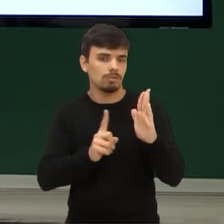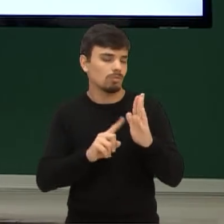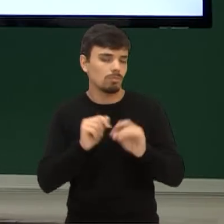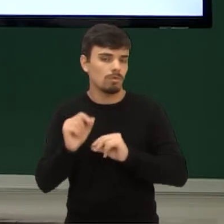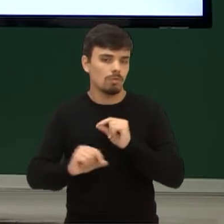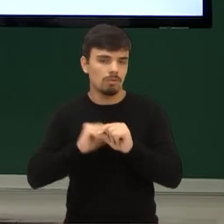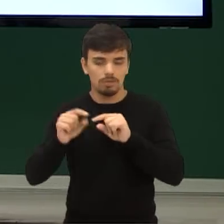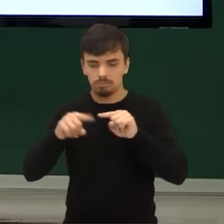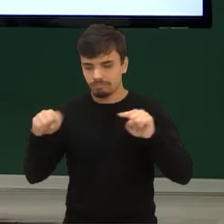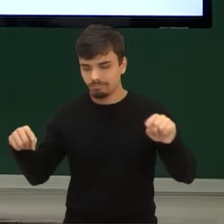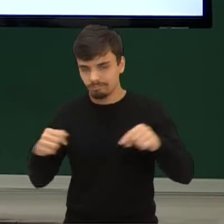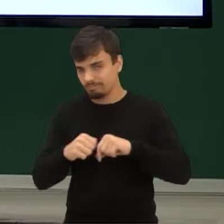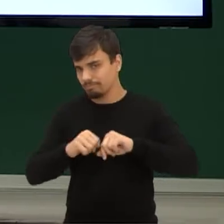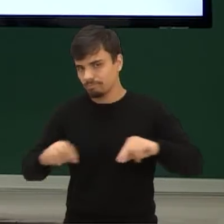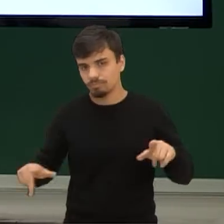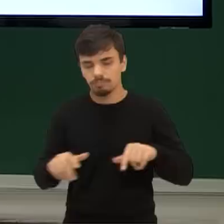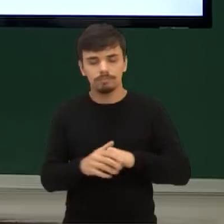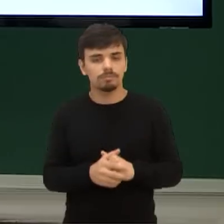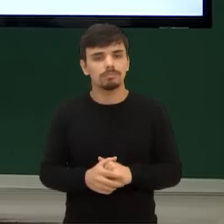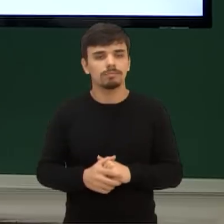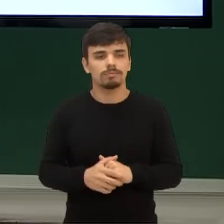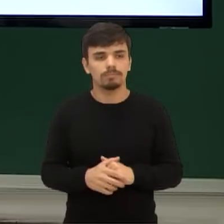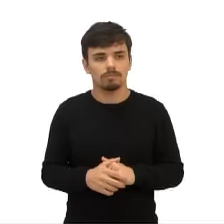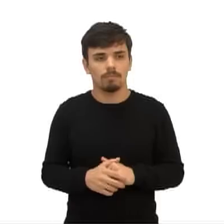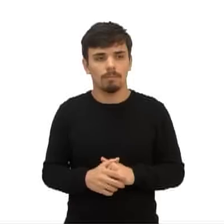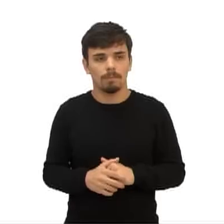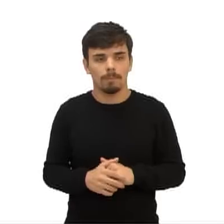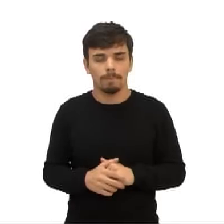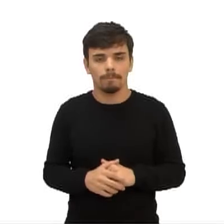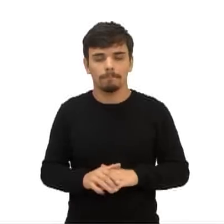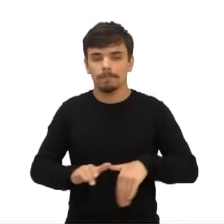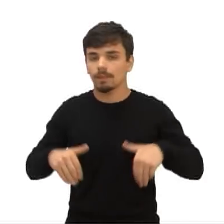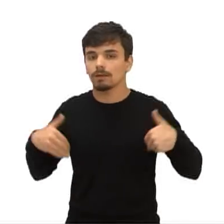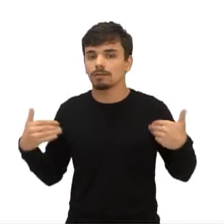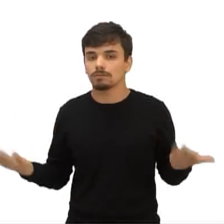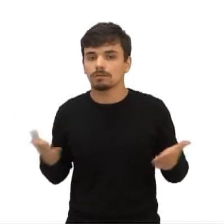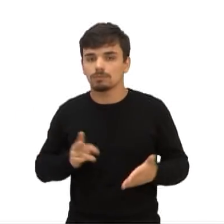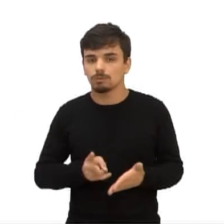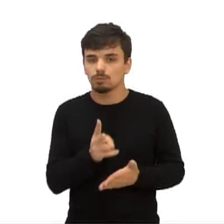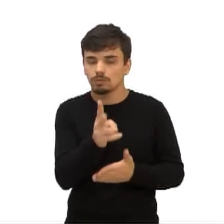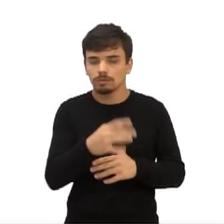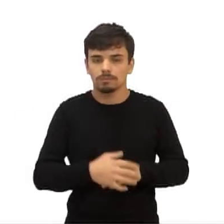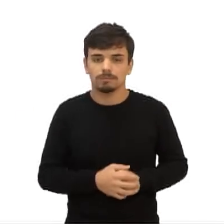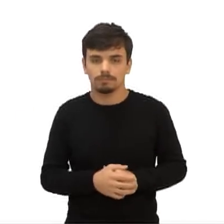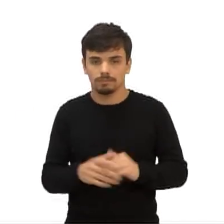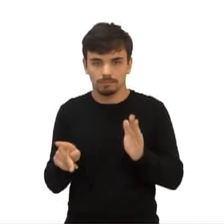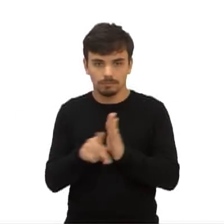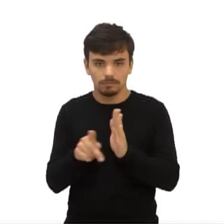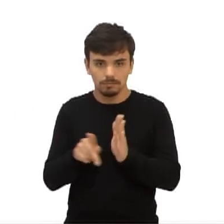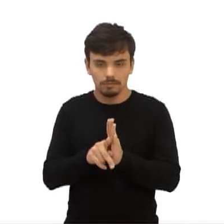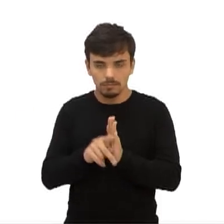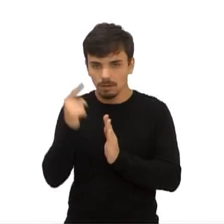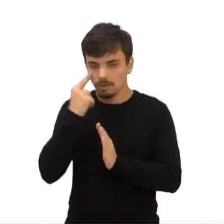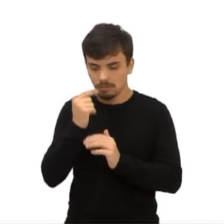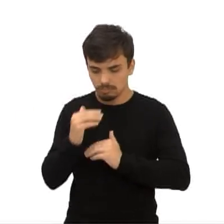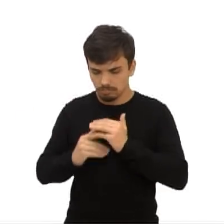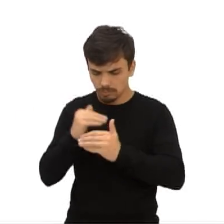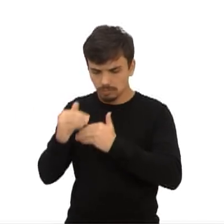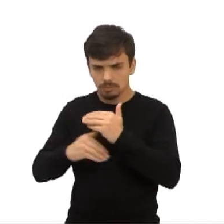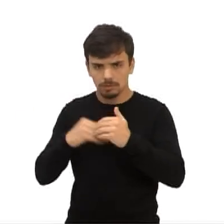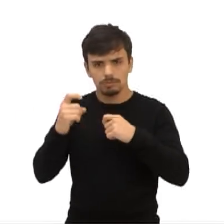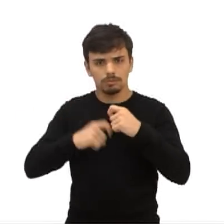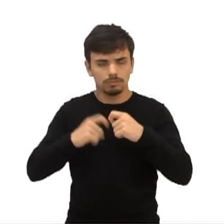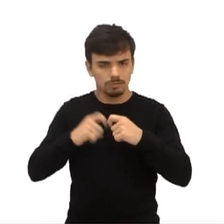variabilidade alguma, ok? Seguindo, então, olha só. Na reprodução sexuada,